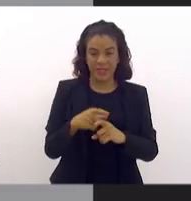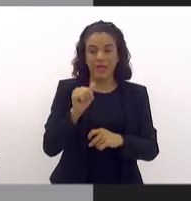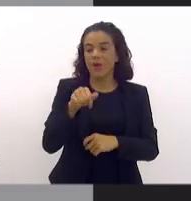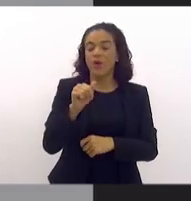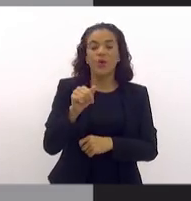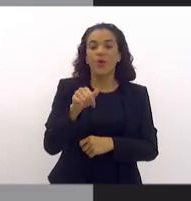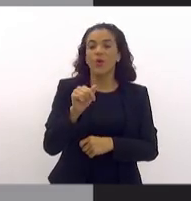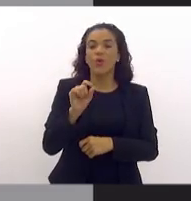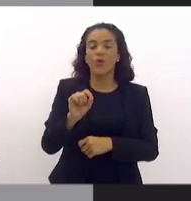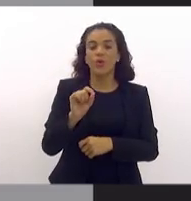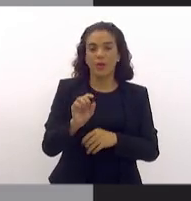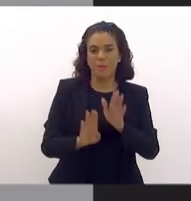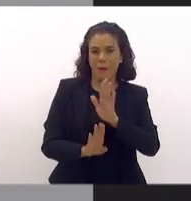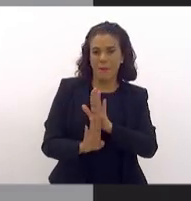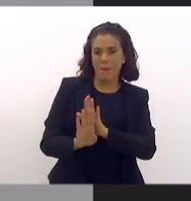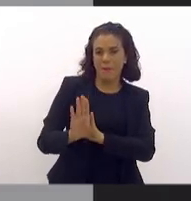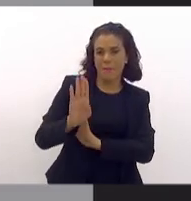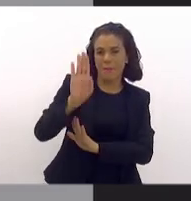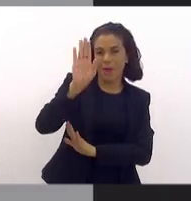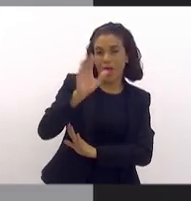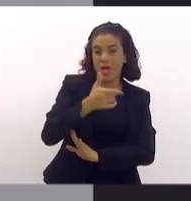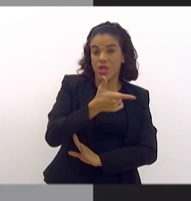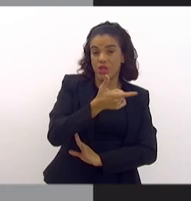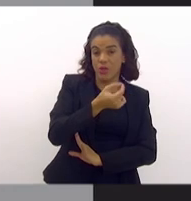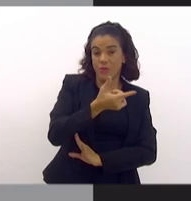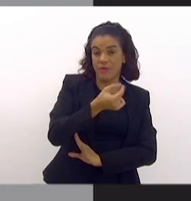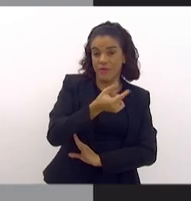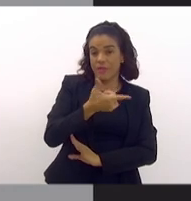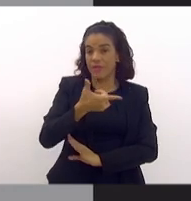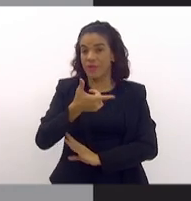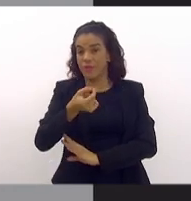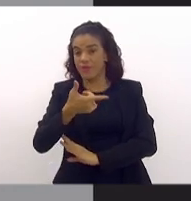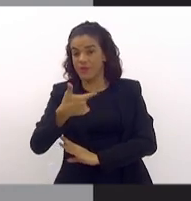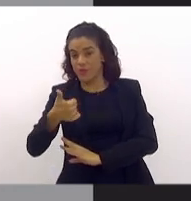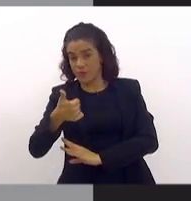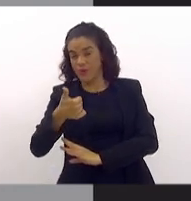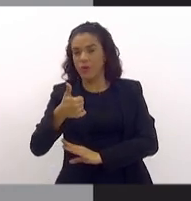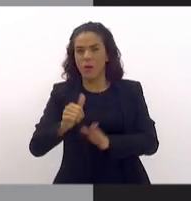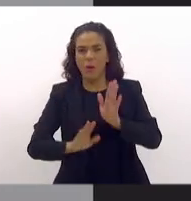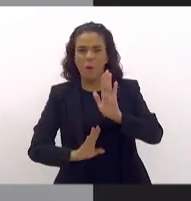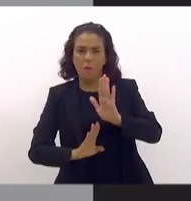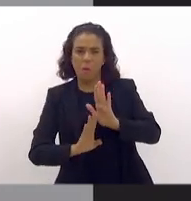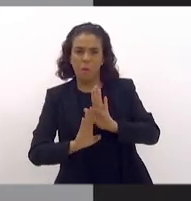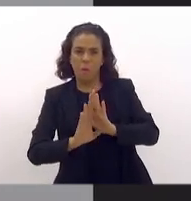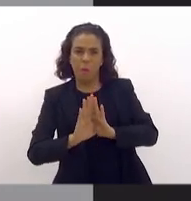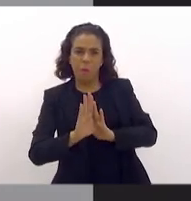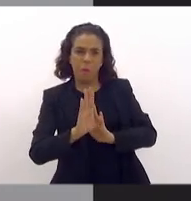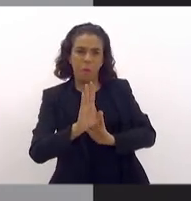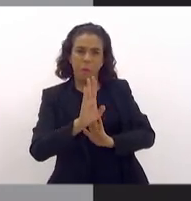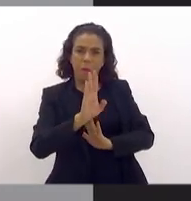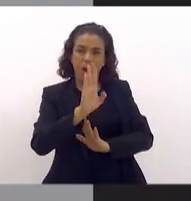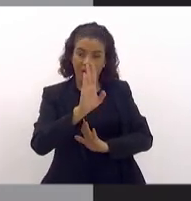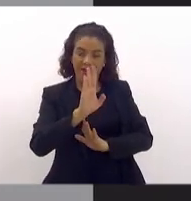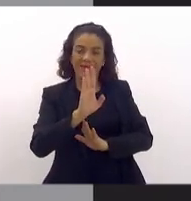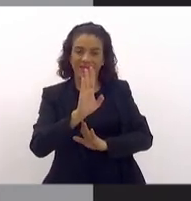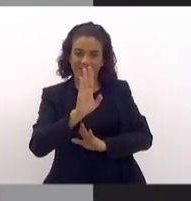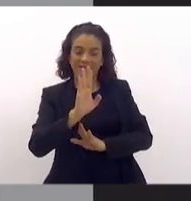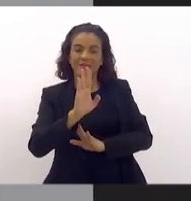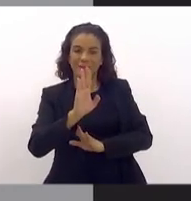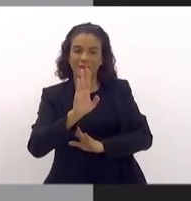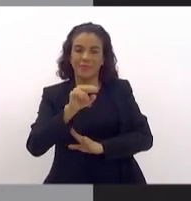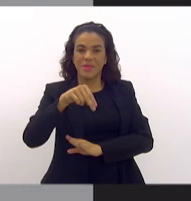essa curva aí de crescimento em 2020 e 2021, ou seja, a gente teve um crescimento muito grande